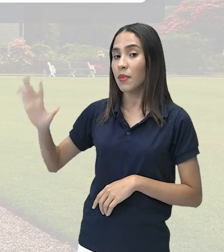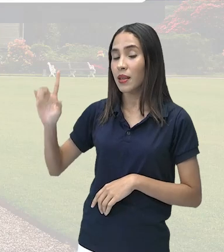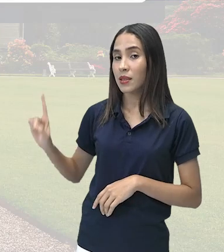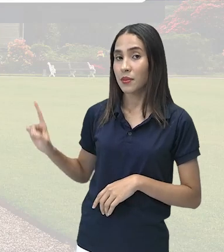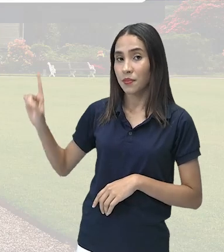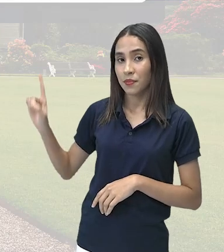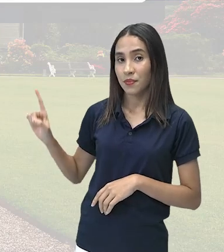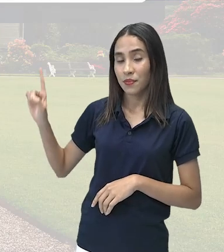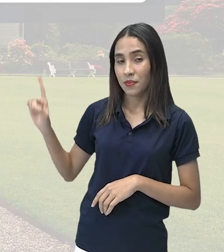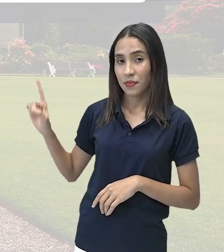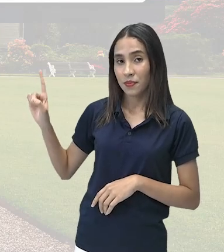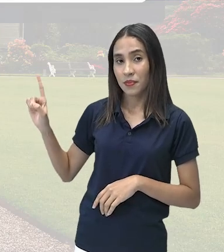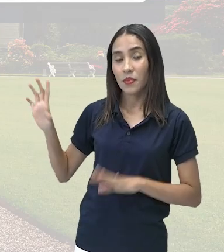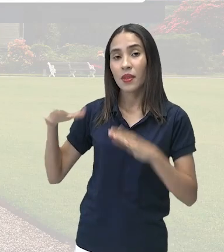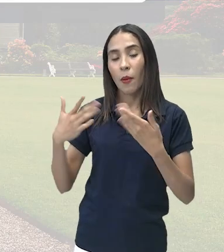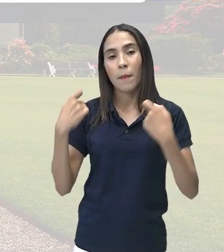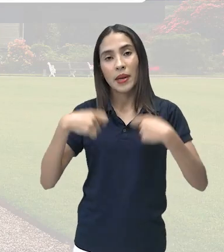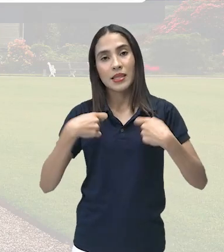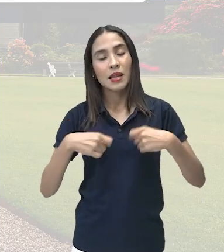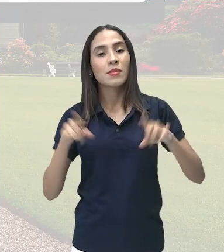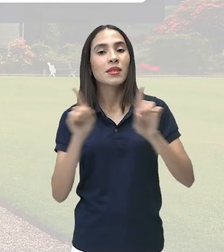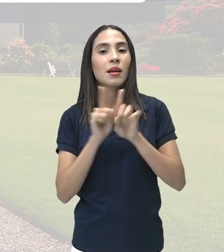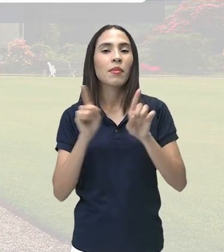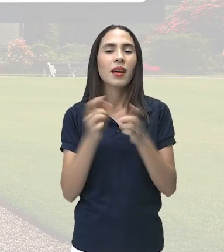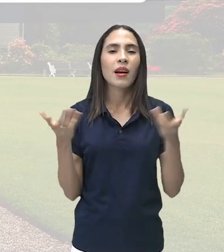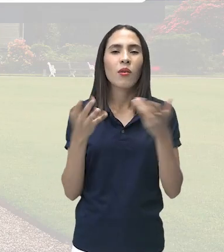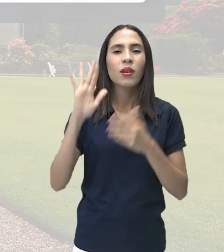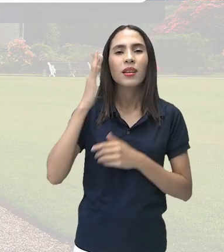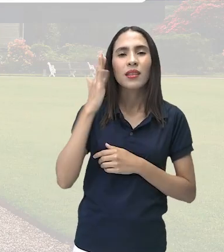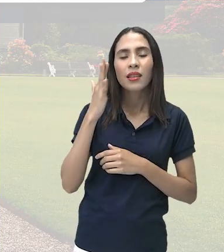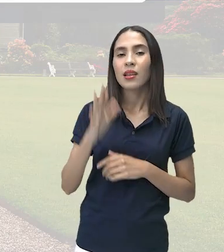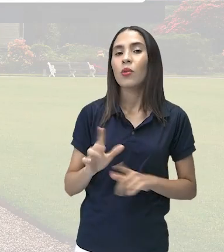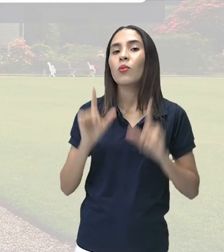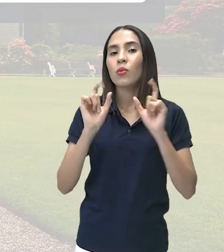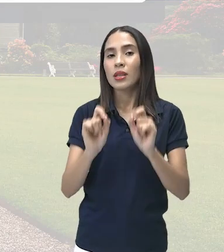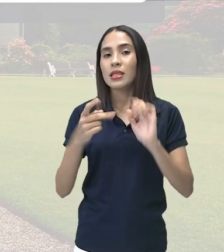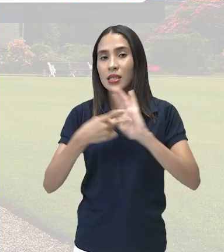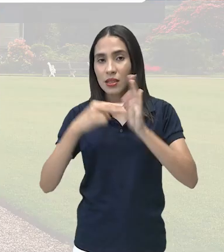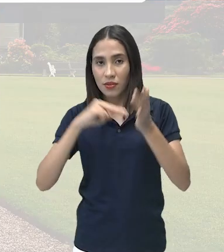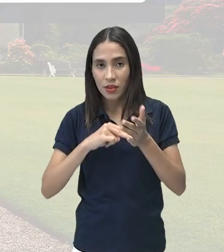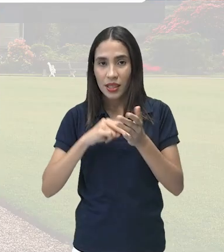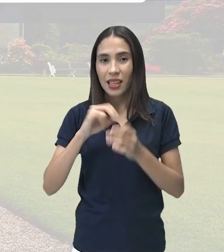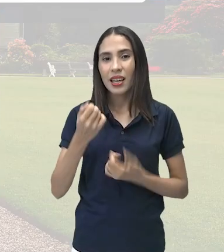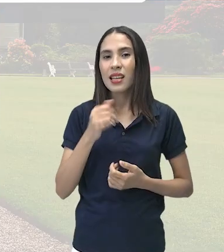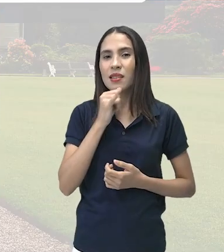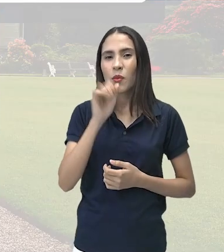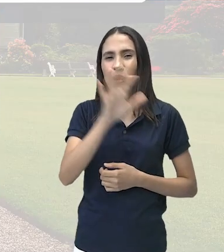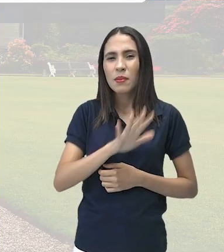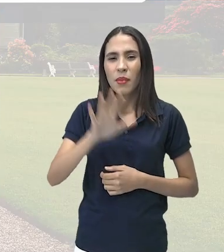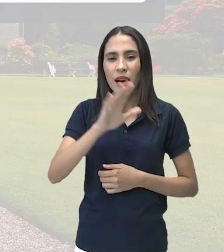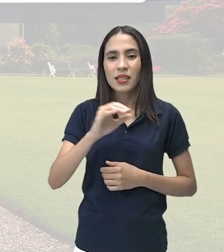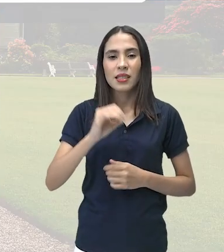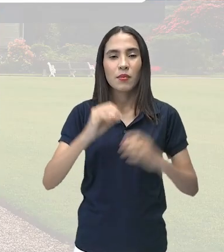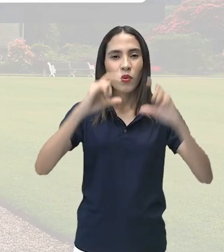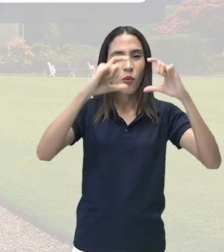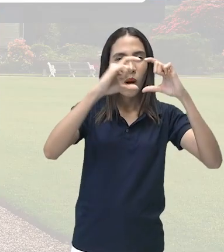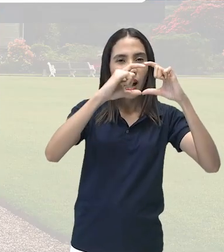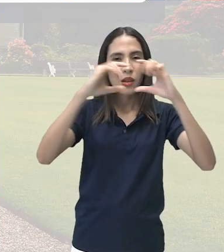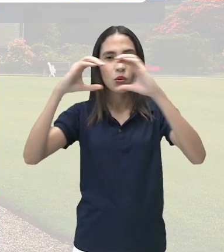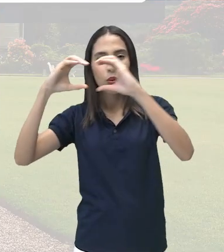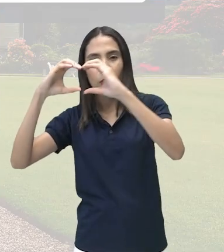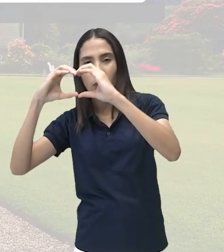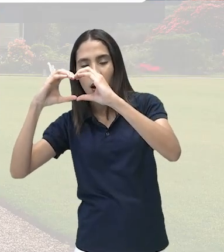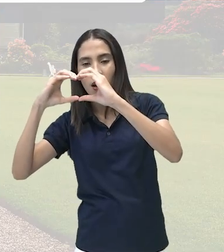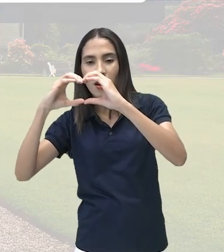do que está representado aqui para nós. Precisamos agora entender o que significa esses símbolos.